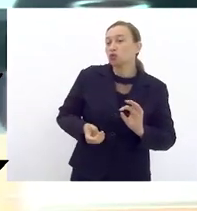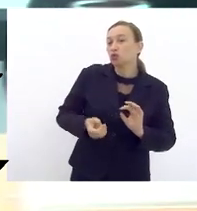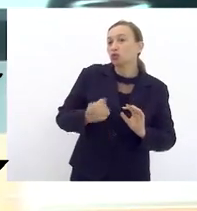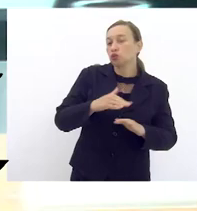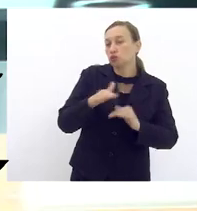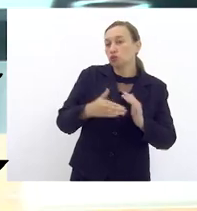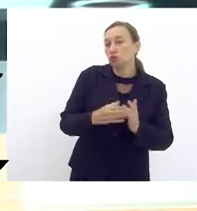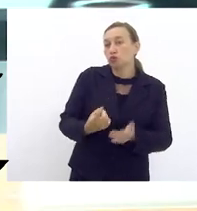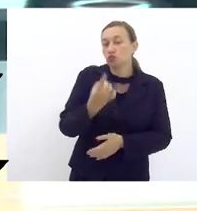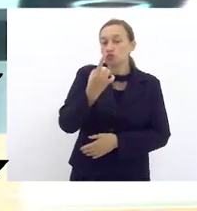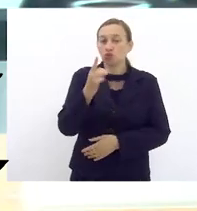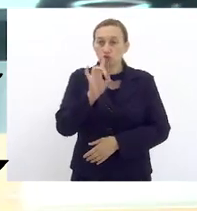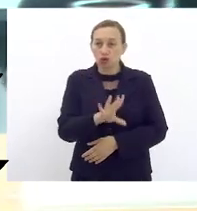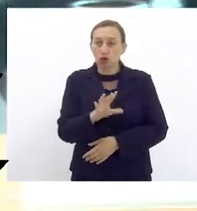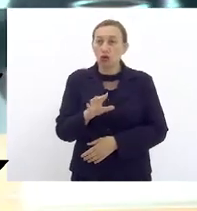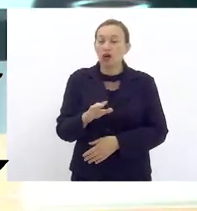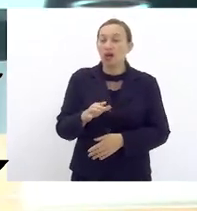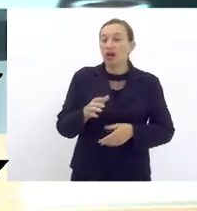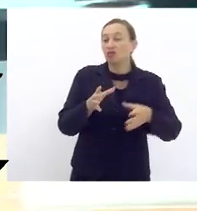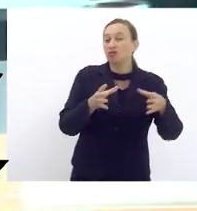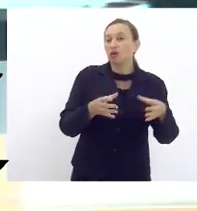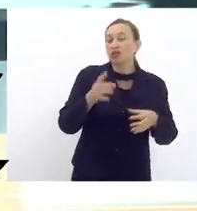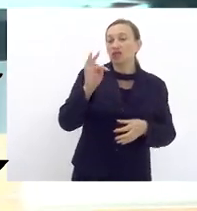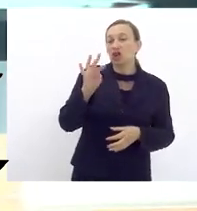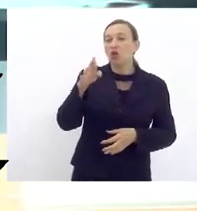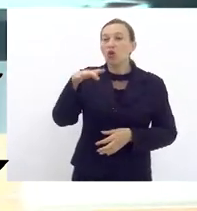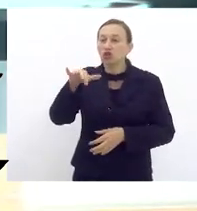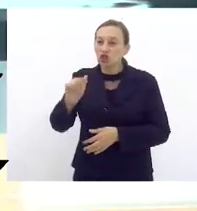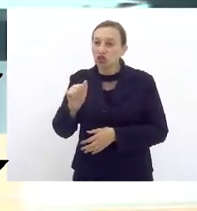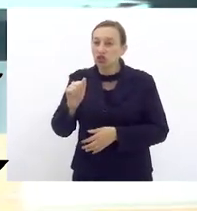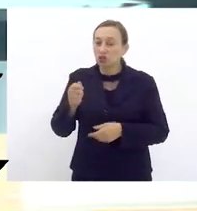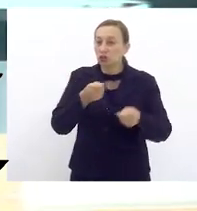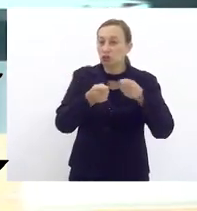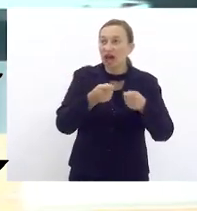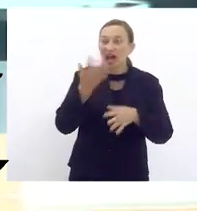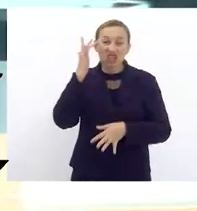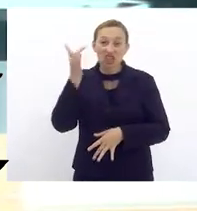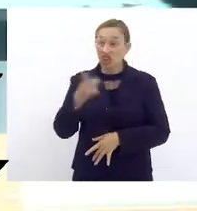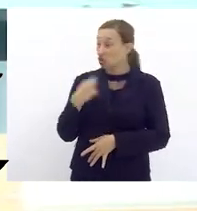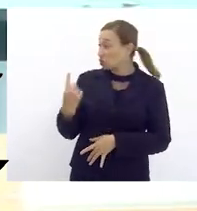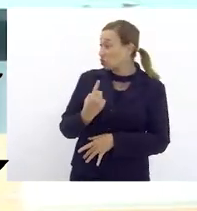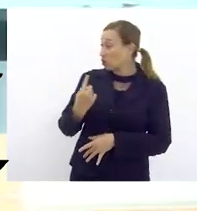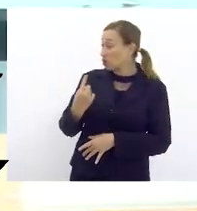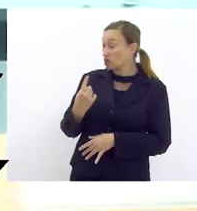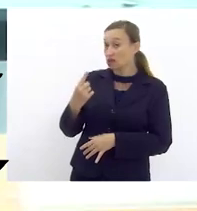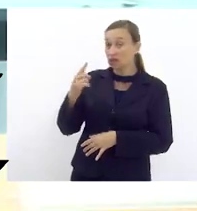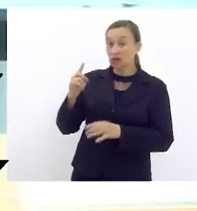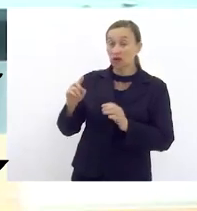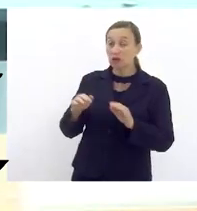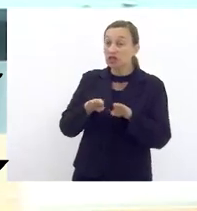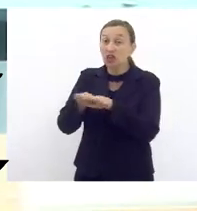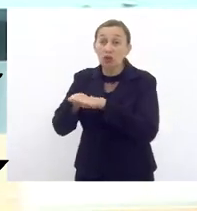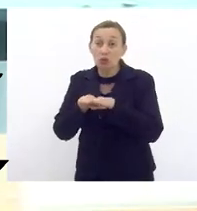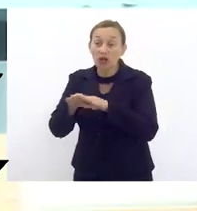a teologia dominante ela faz isso ela faz a gente que é preto achar que somos todos iguais para a gente não buscar a nossa